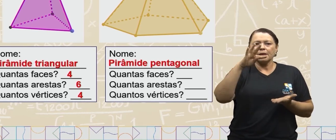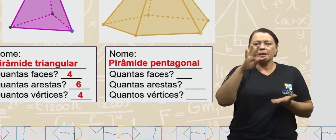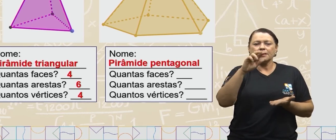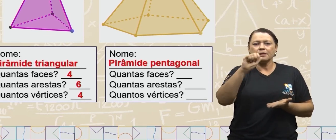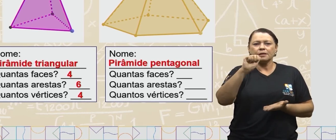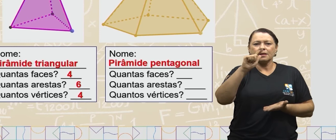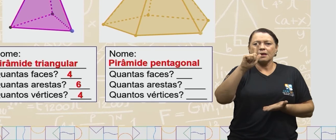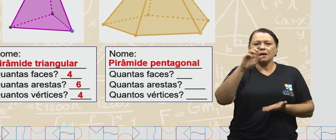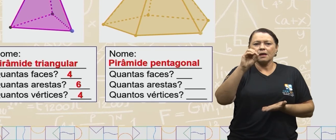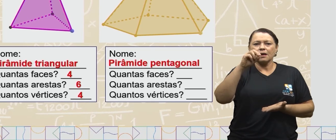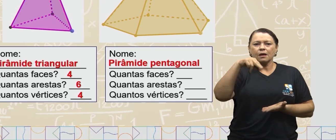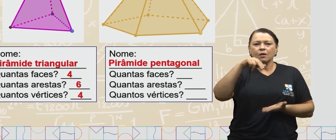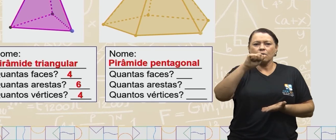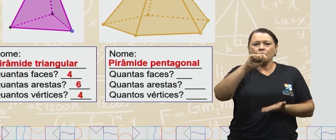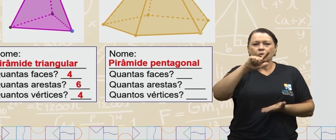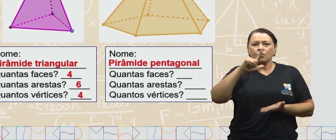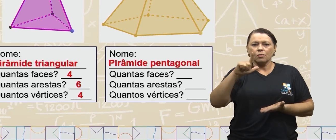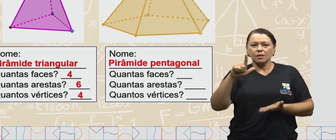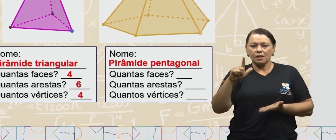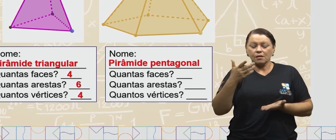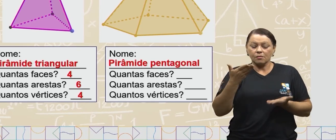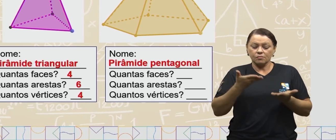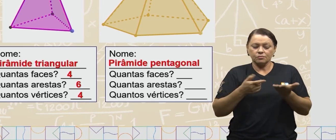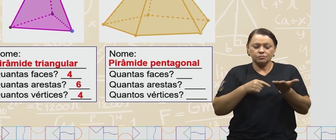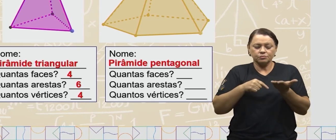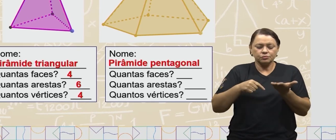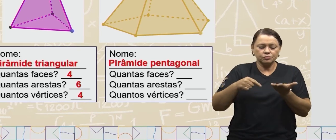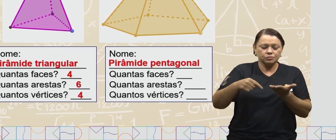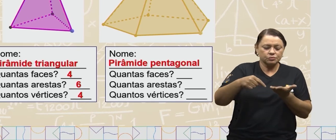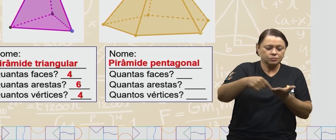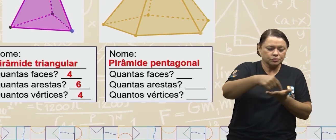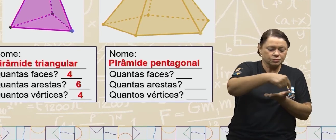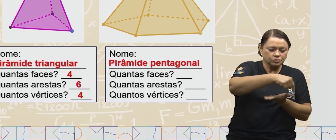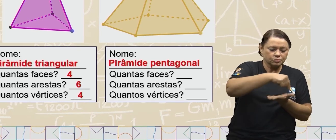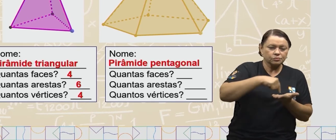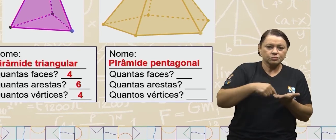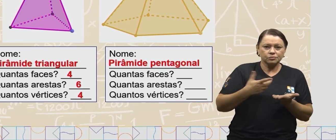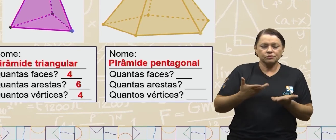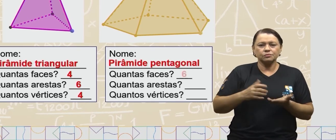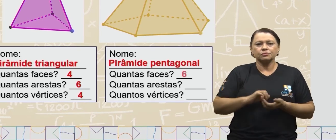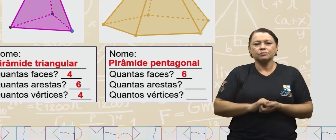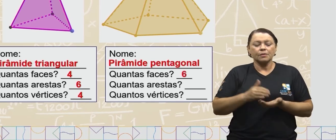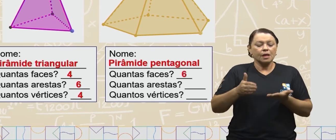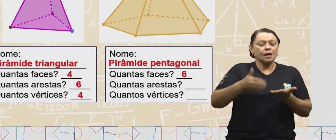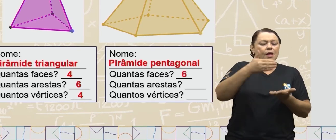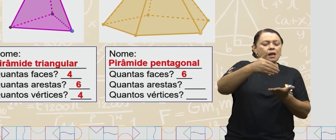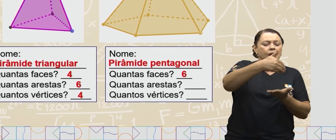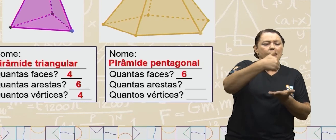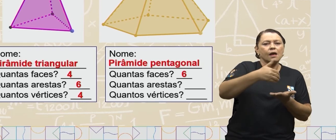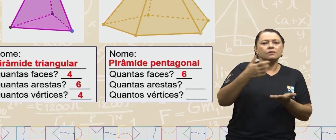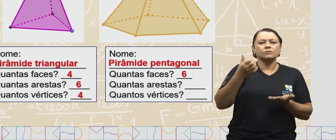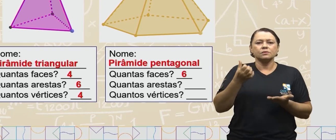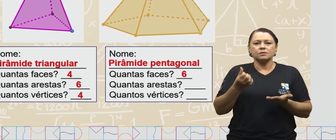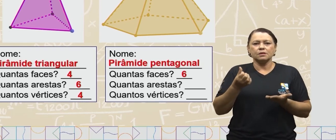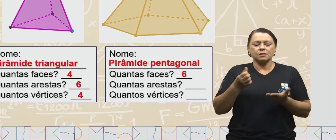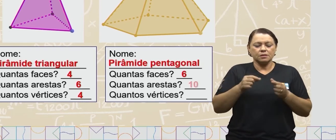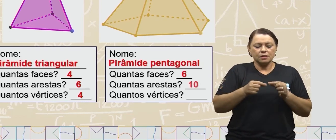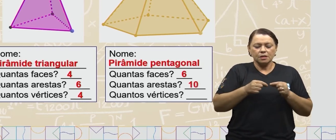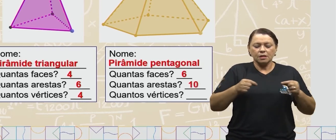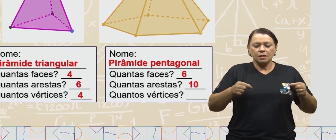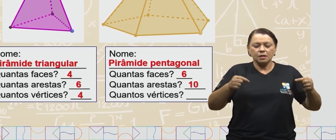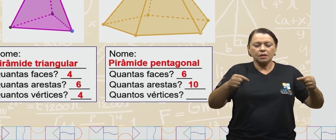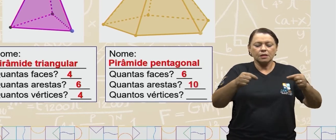Logo, pirâmide pentagonal. Esta pirâmide pentagonal tem quantas faces? Tem 6. E quantas